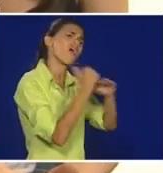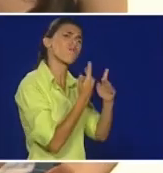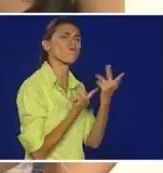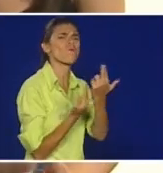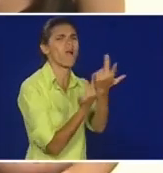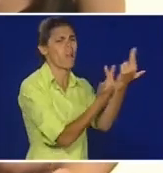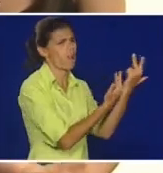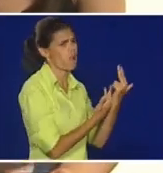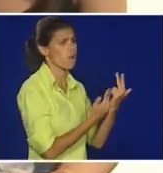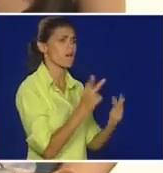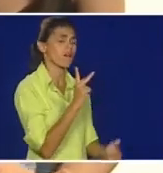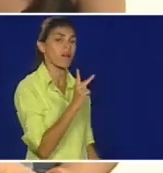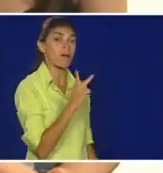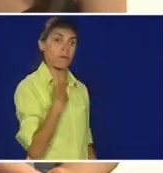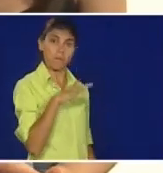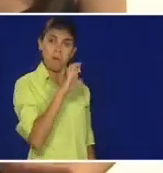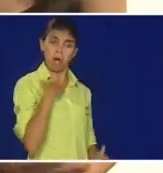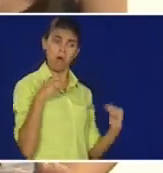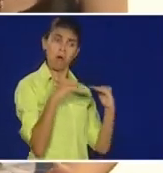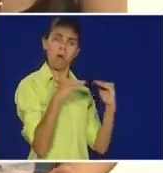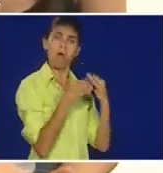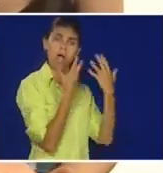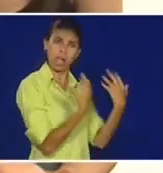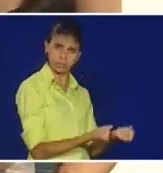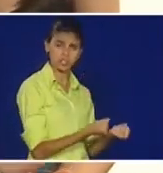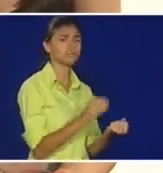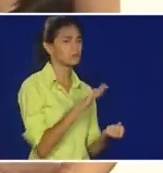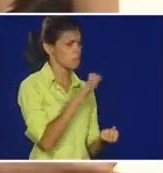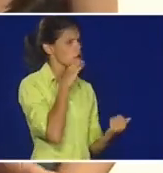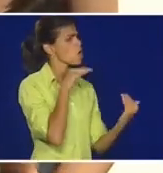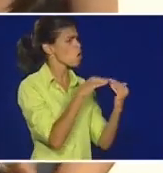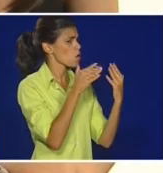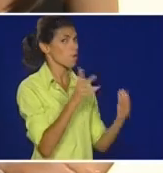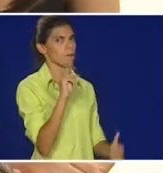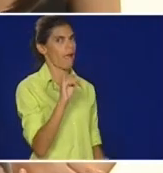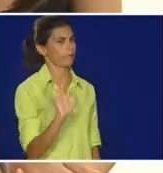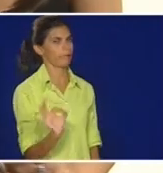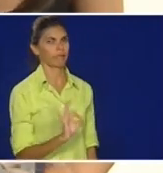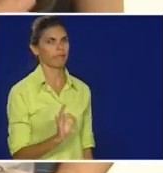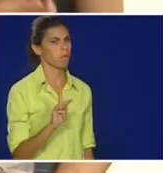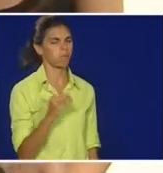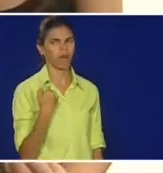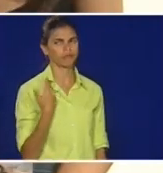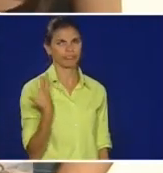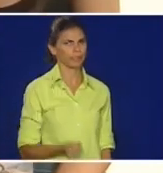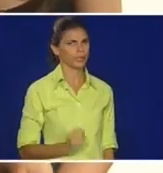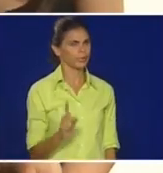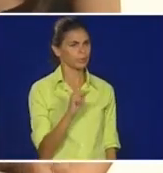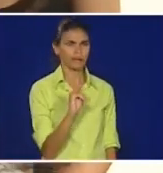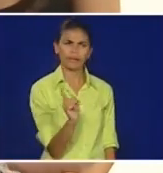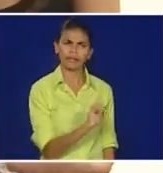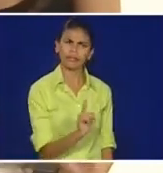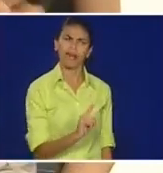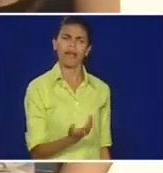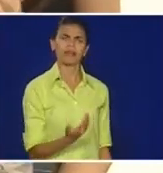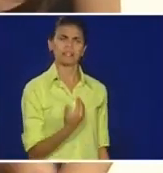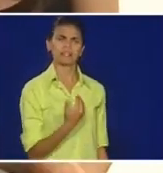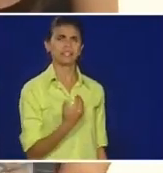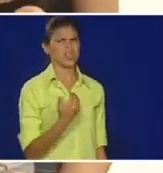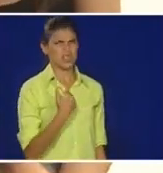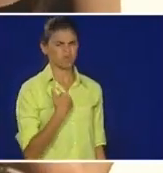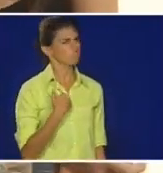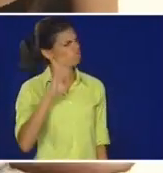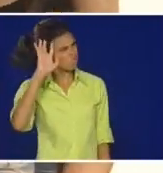mãe concordou comigo, com meu pai não concordou comigo. Mas eu fui até o fim,